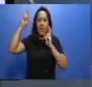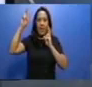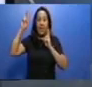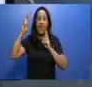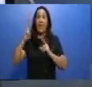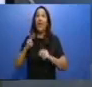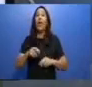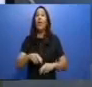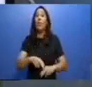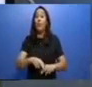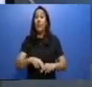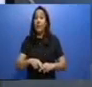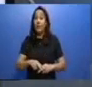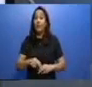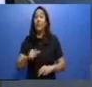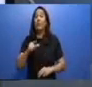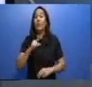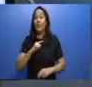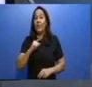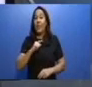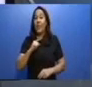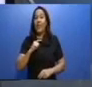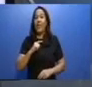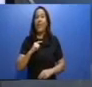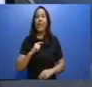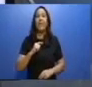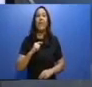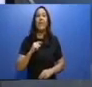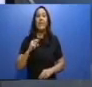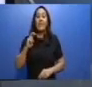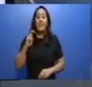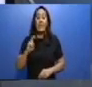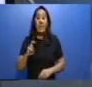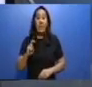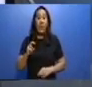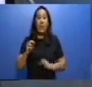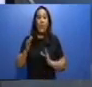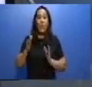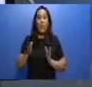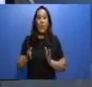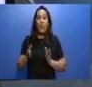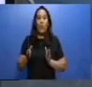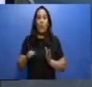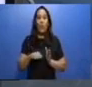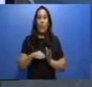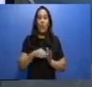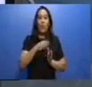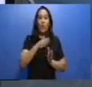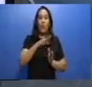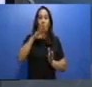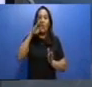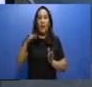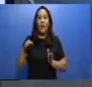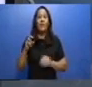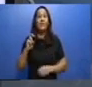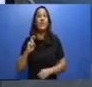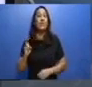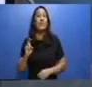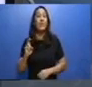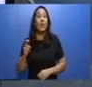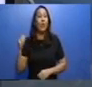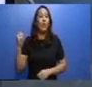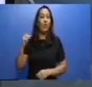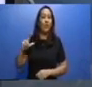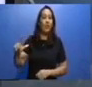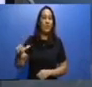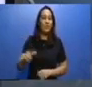tem 5 lados. Então, essa palavrinha aqui, ó, penta, ela quer dizer o quê? 5. Por isso que